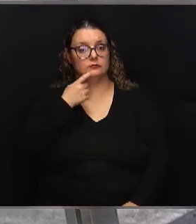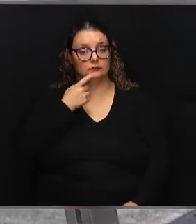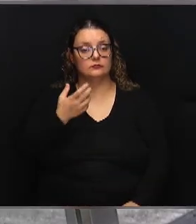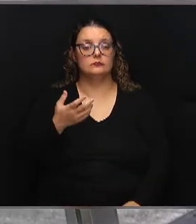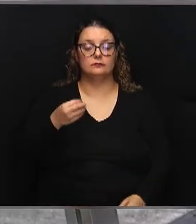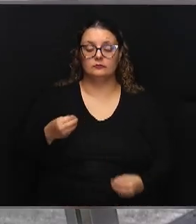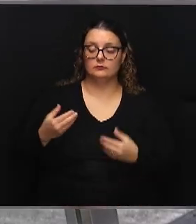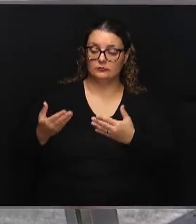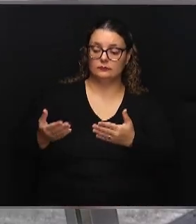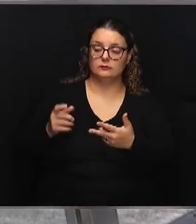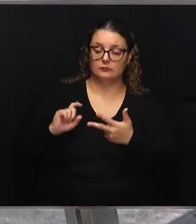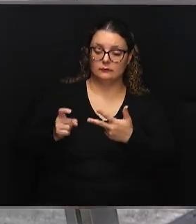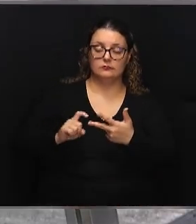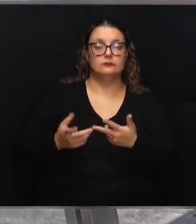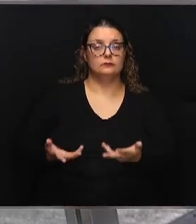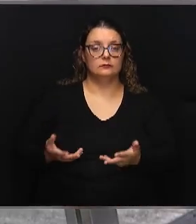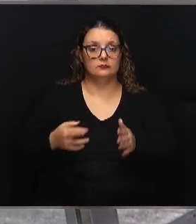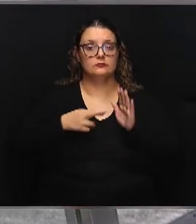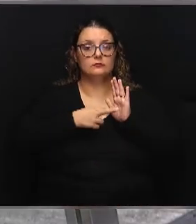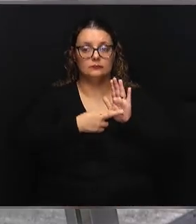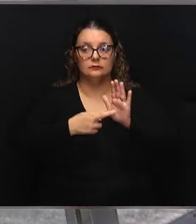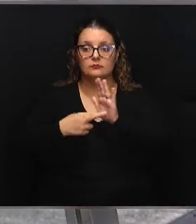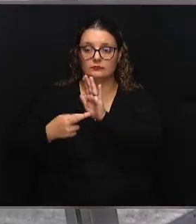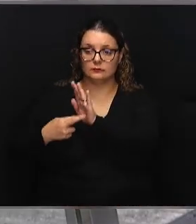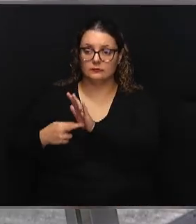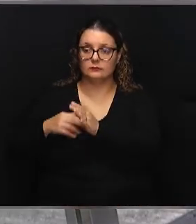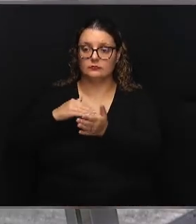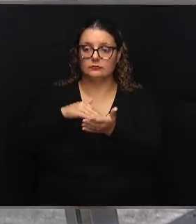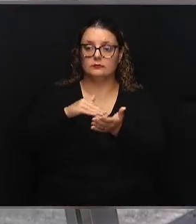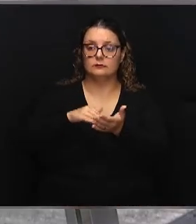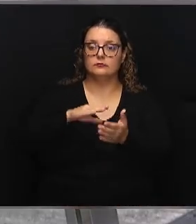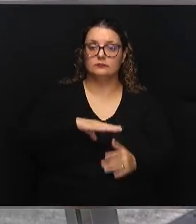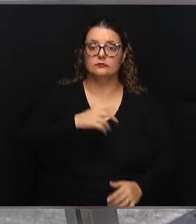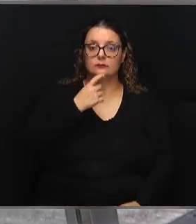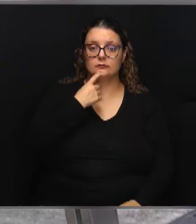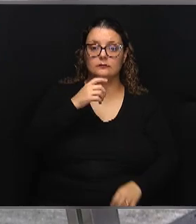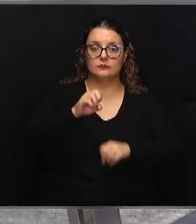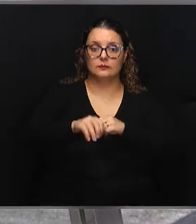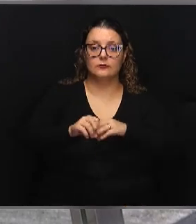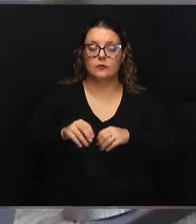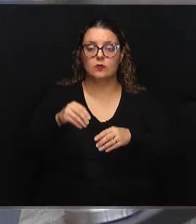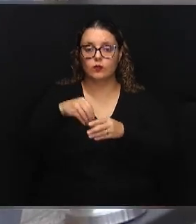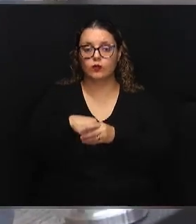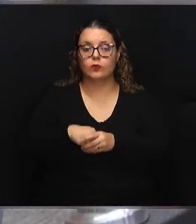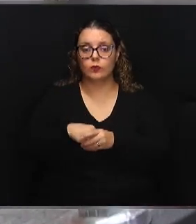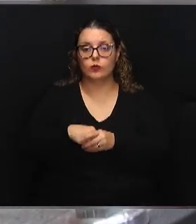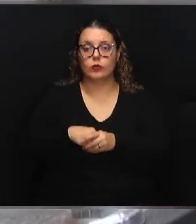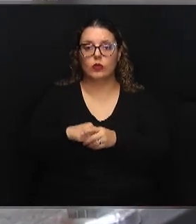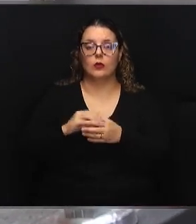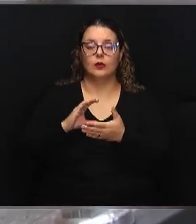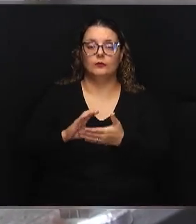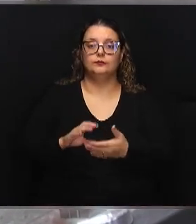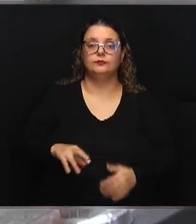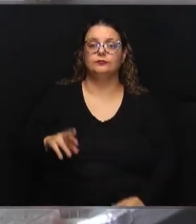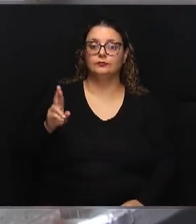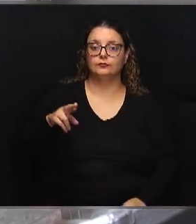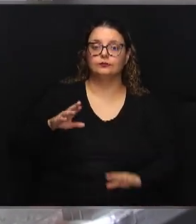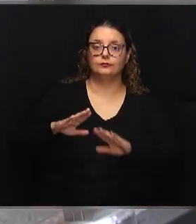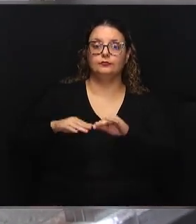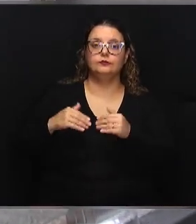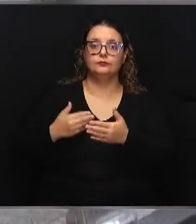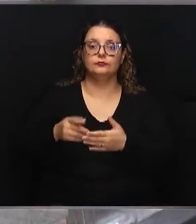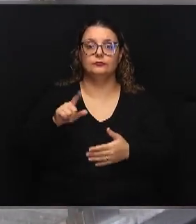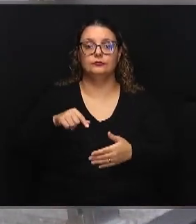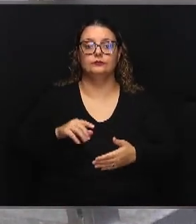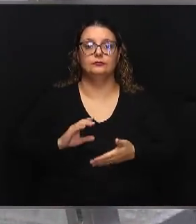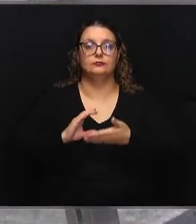ao Executivo através dos representantes da Secretaria Municipal de Educação dentro do Conselho. O motivo do requerimento é porque um conselho